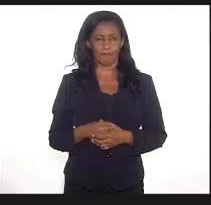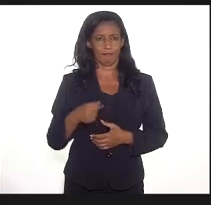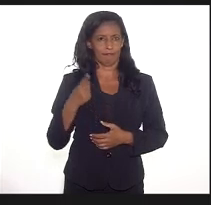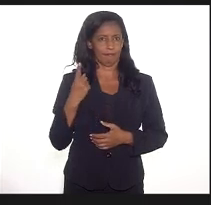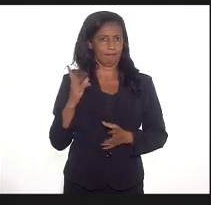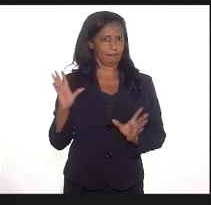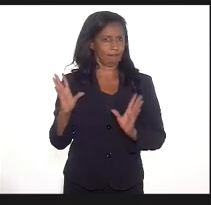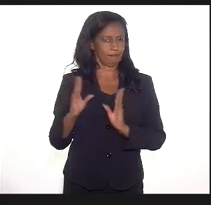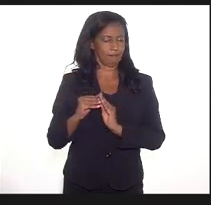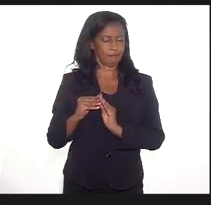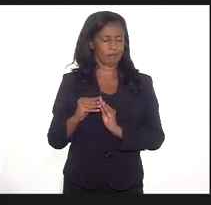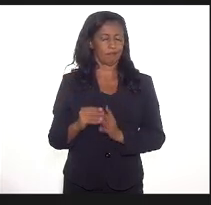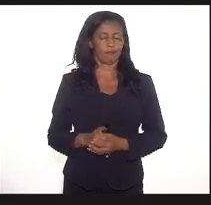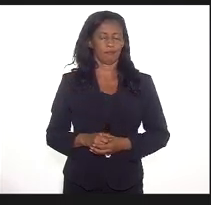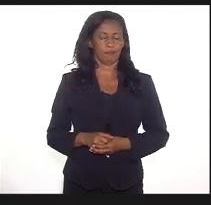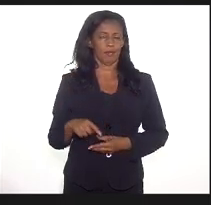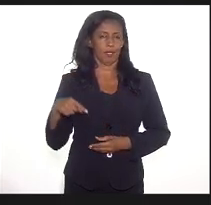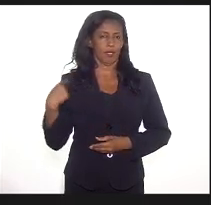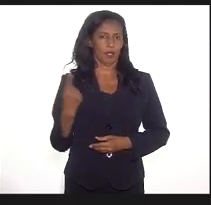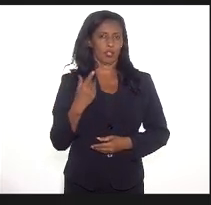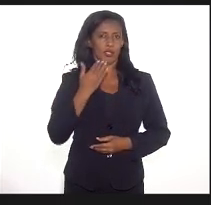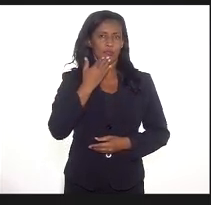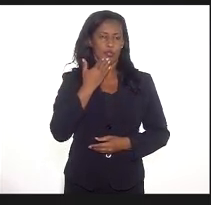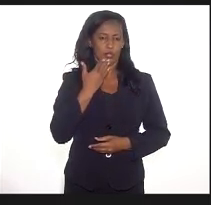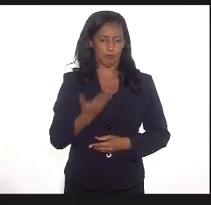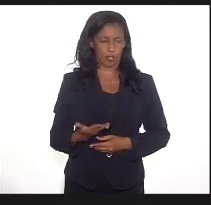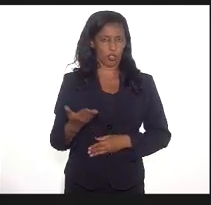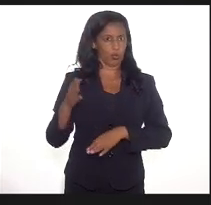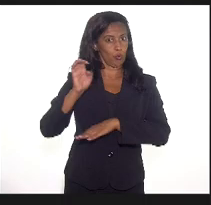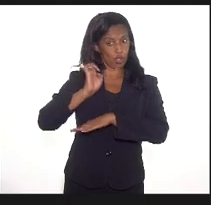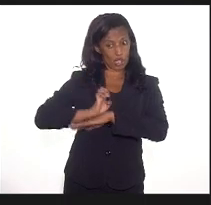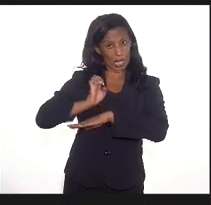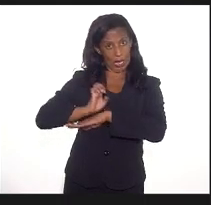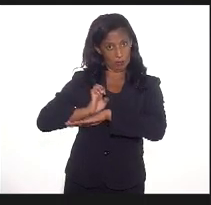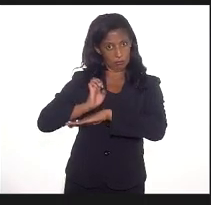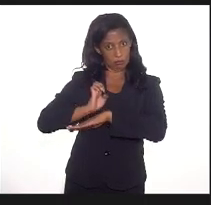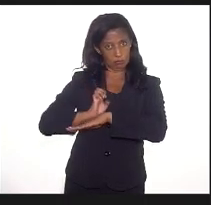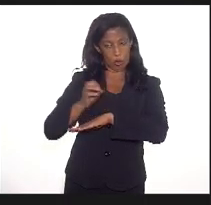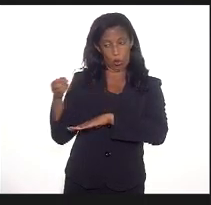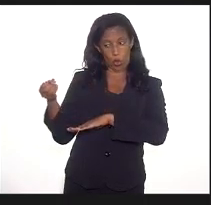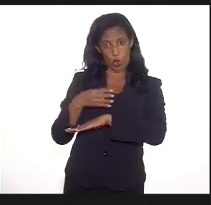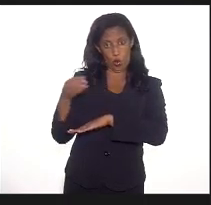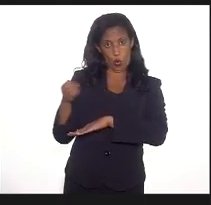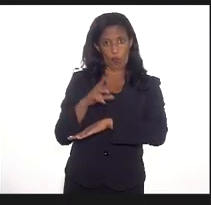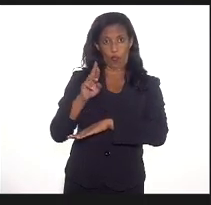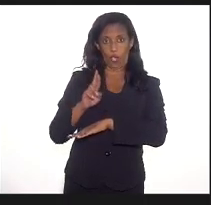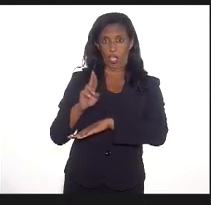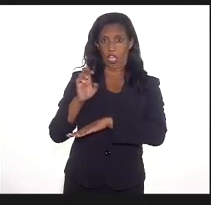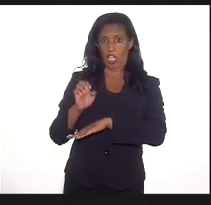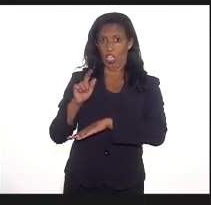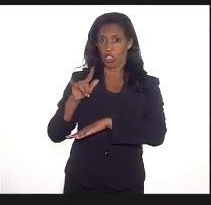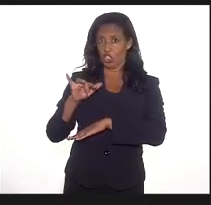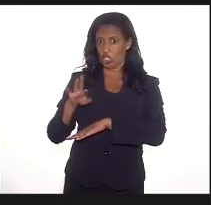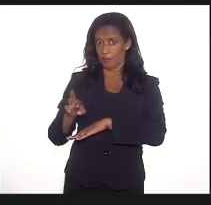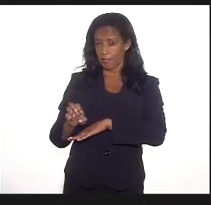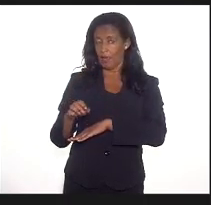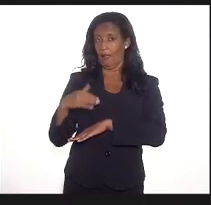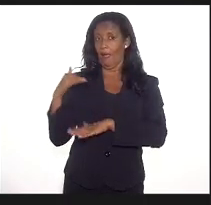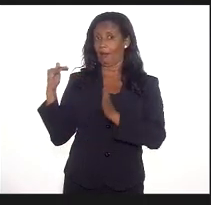conclusão. Então, nós temos que pedir adesão, quer dizer, o Estado, ao novo regime, até 31